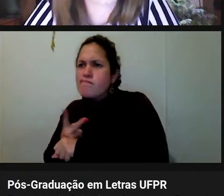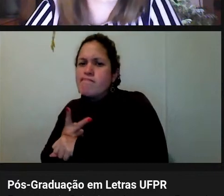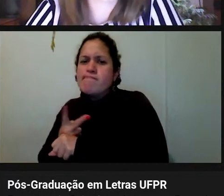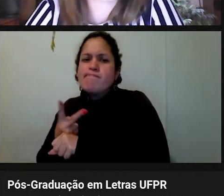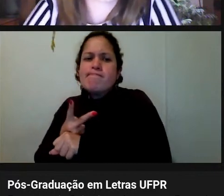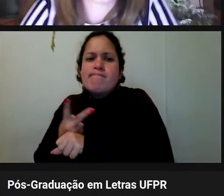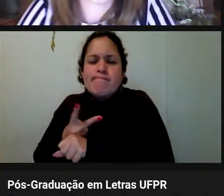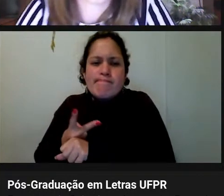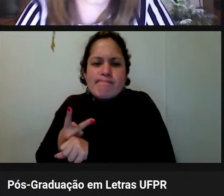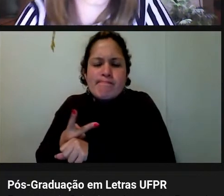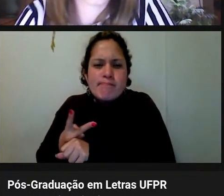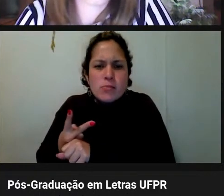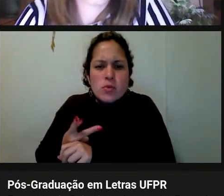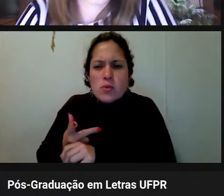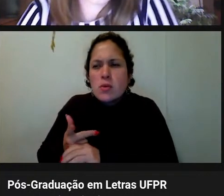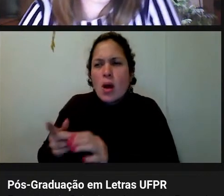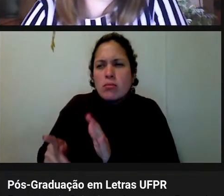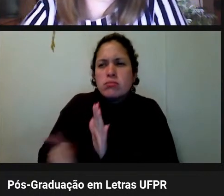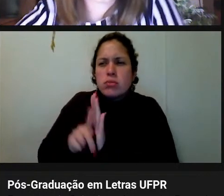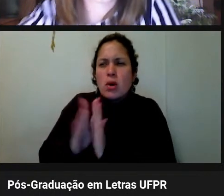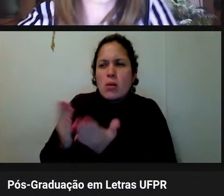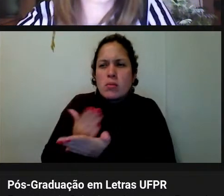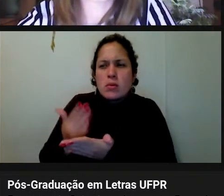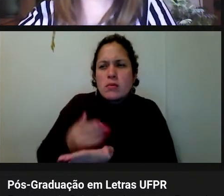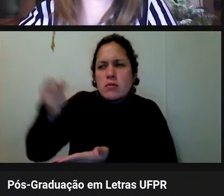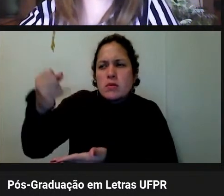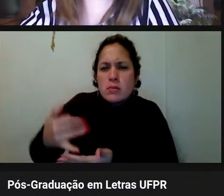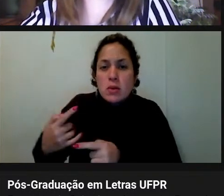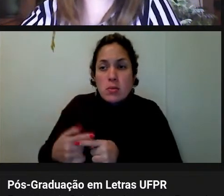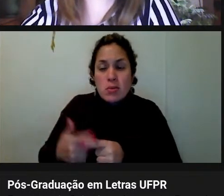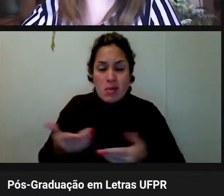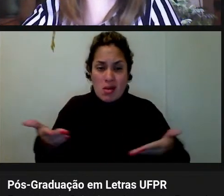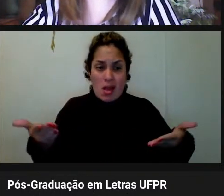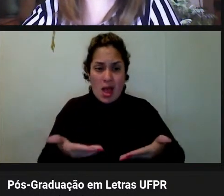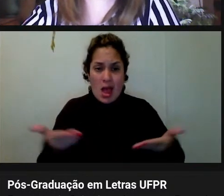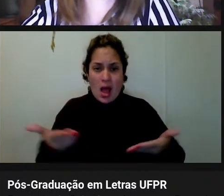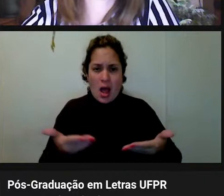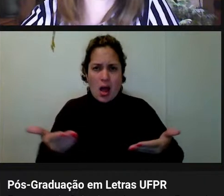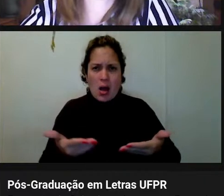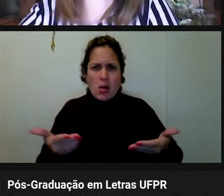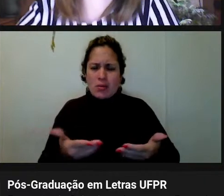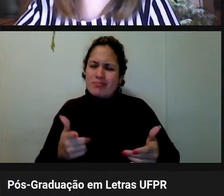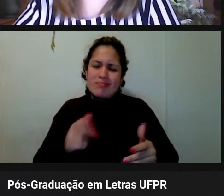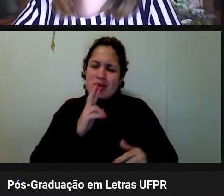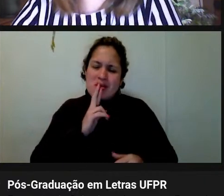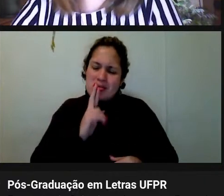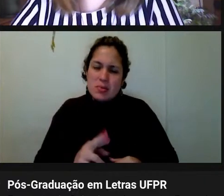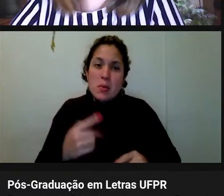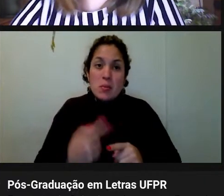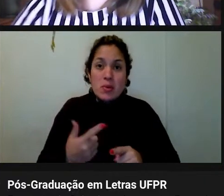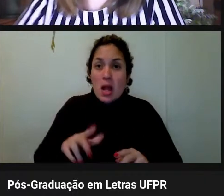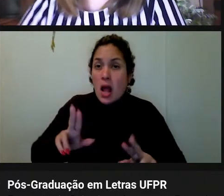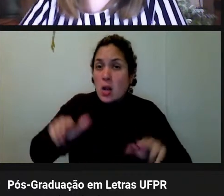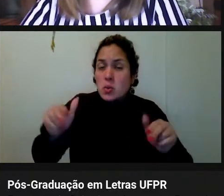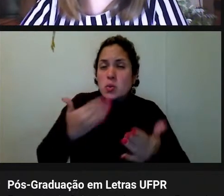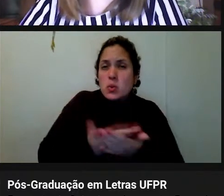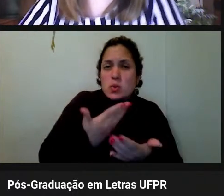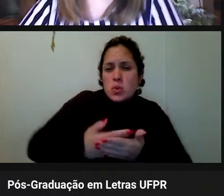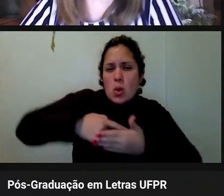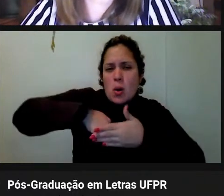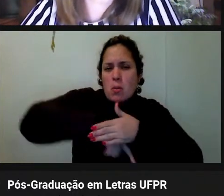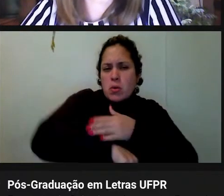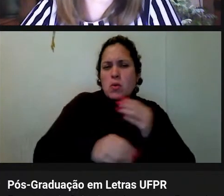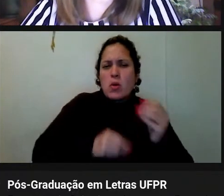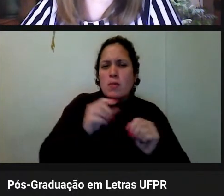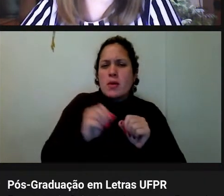tema, um livro específico sobre esse assunto, porque ela nunca estudou a questão dos sobrenomes dos